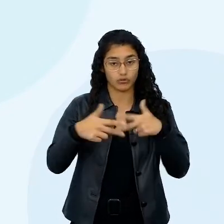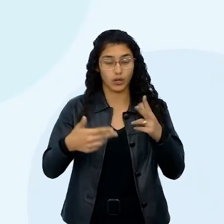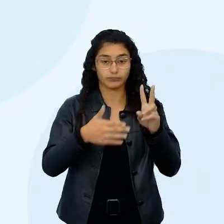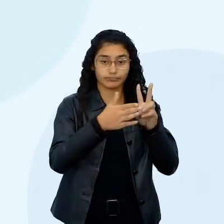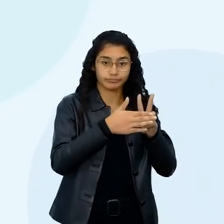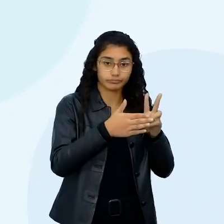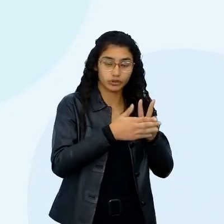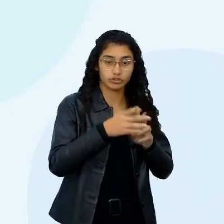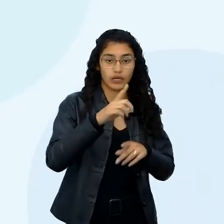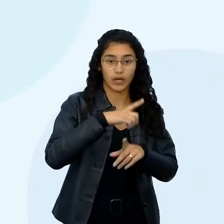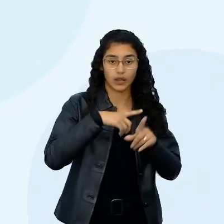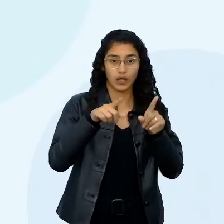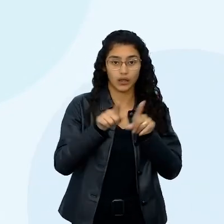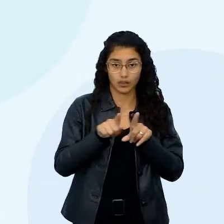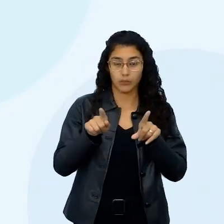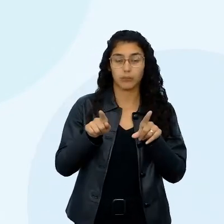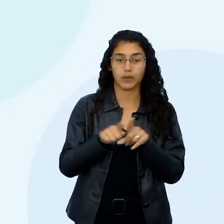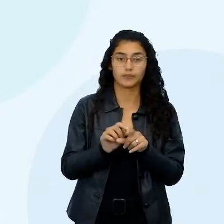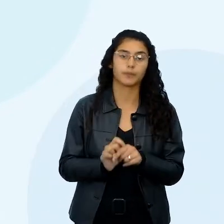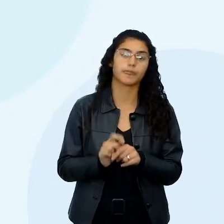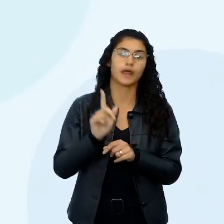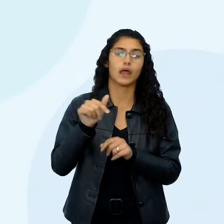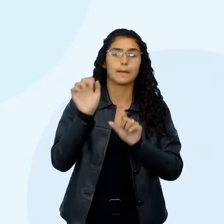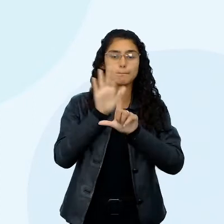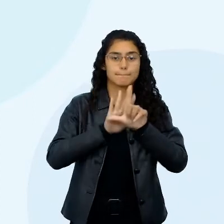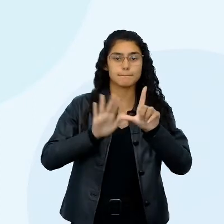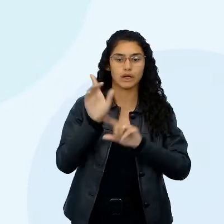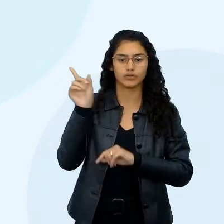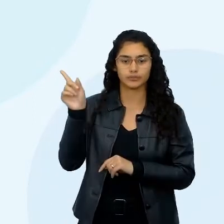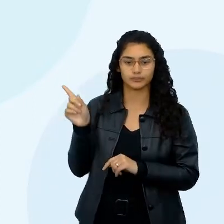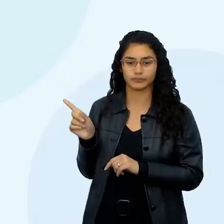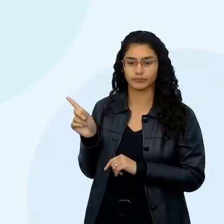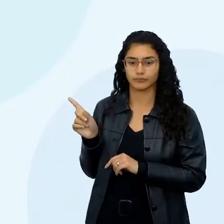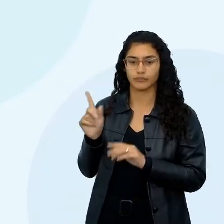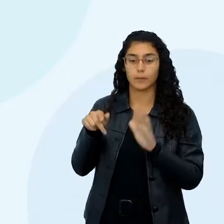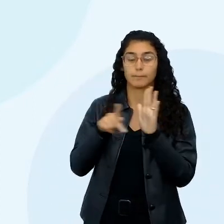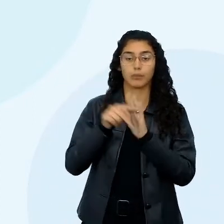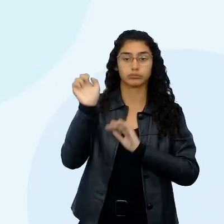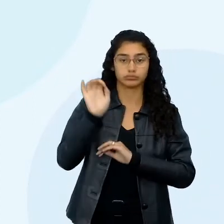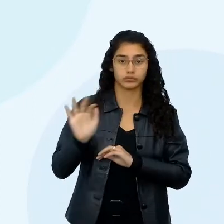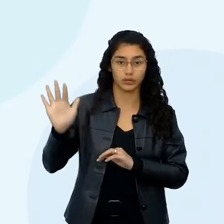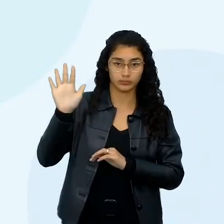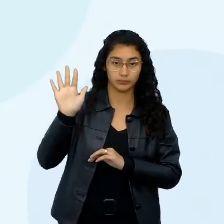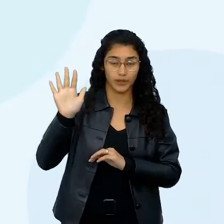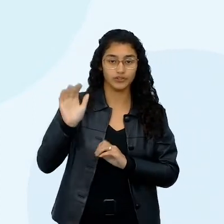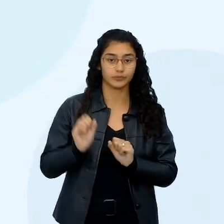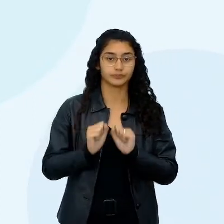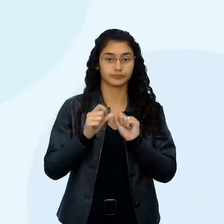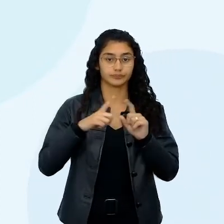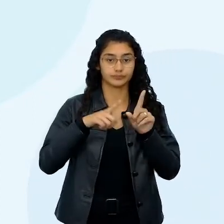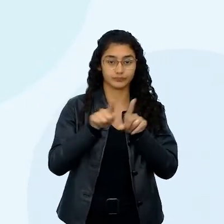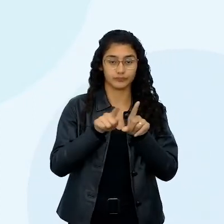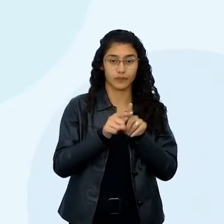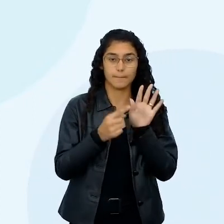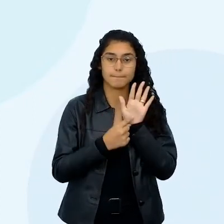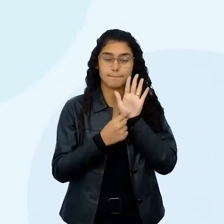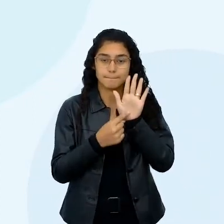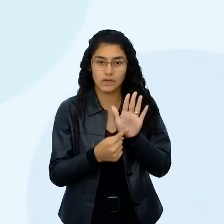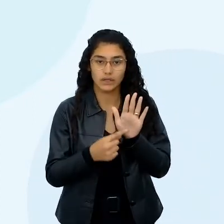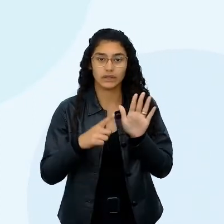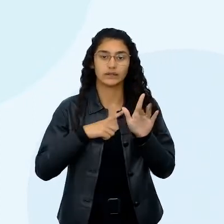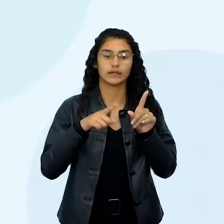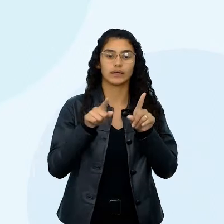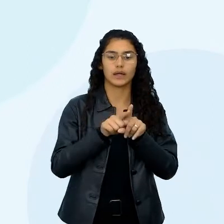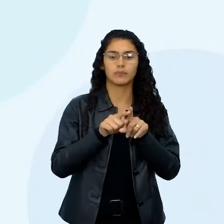indígenas, e lógico, essa imagem aí ela é dos Estados Unidos, não é do Brasil, mas denota talvez ali uma